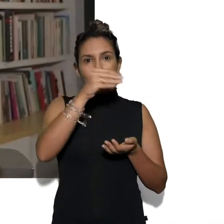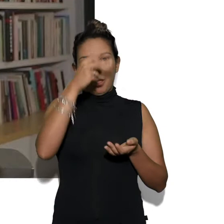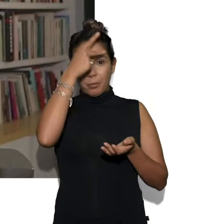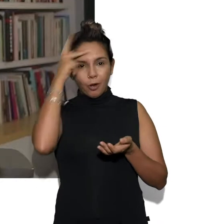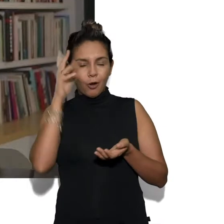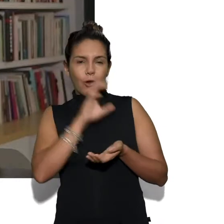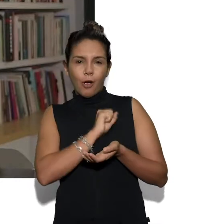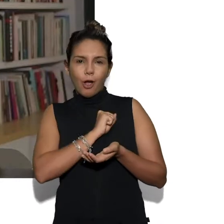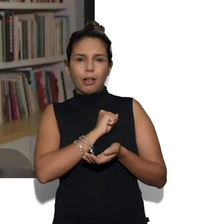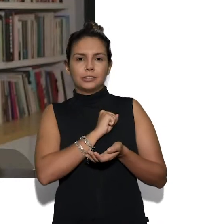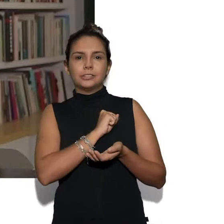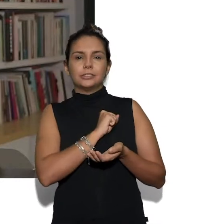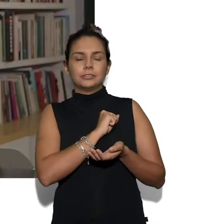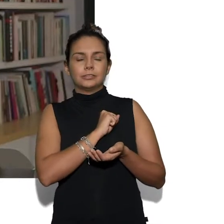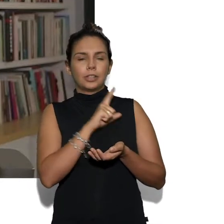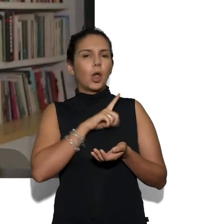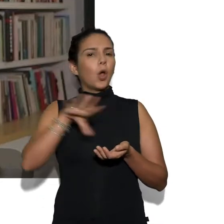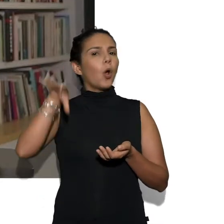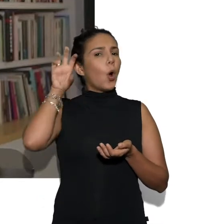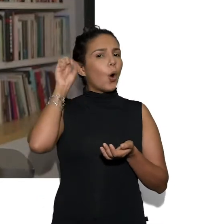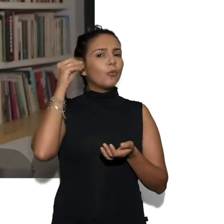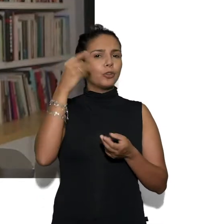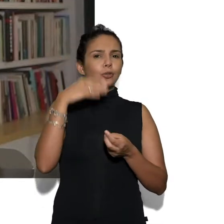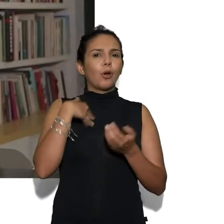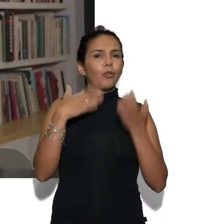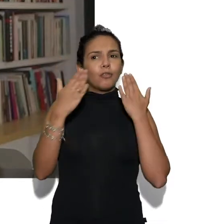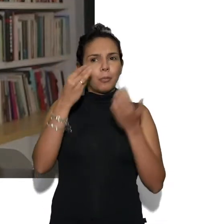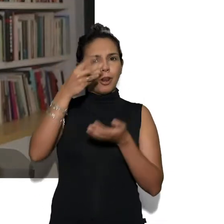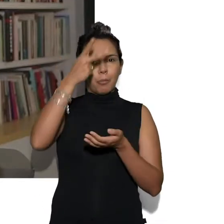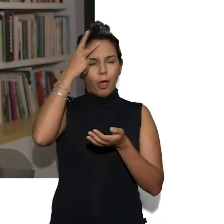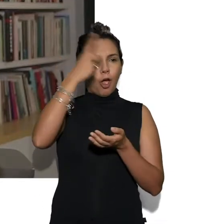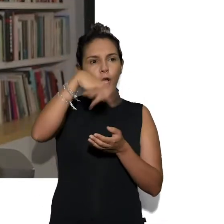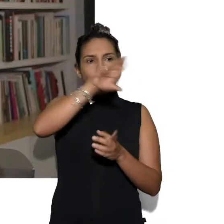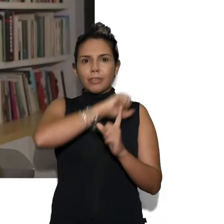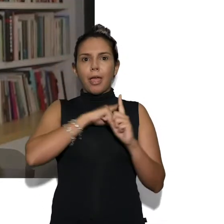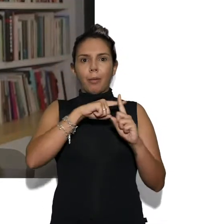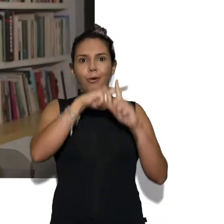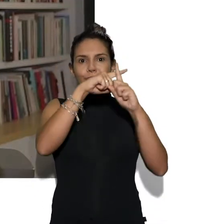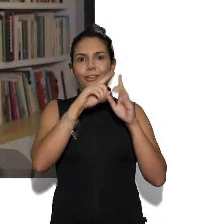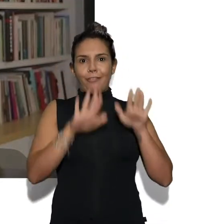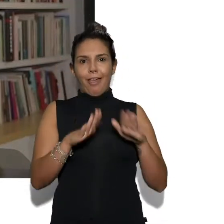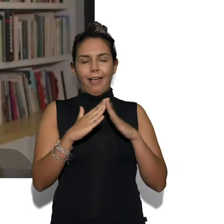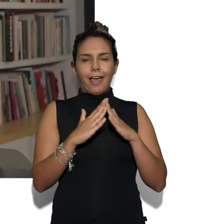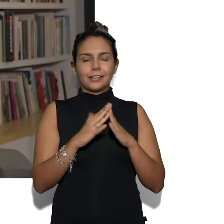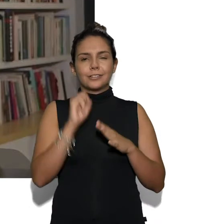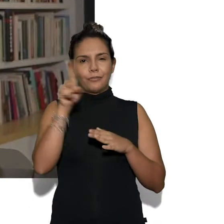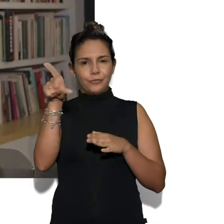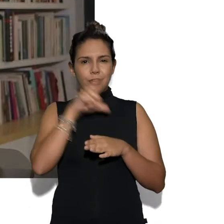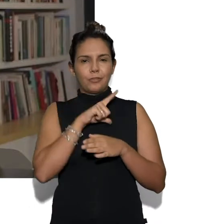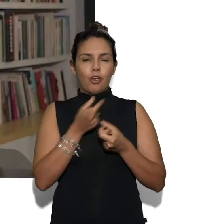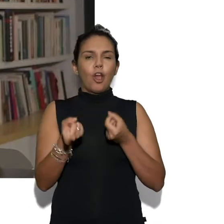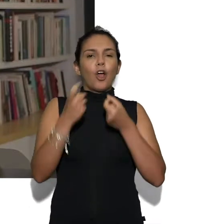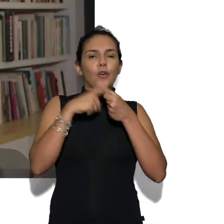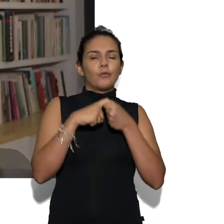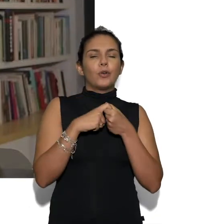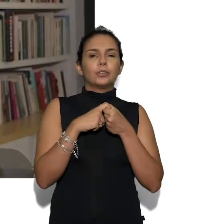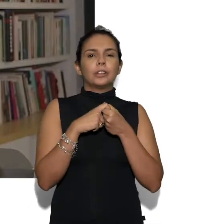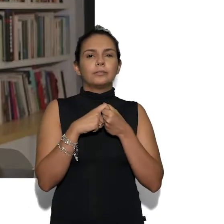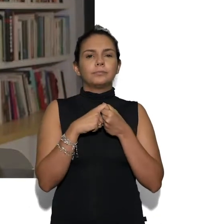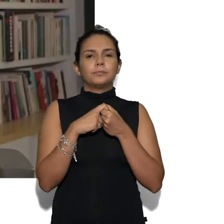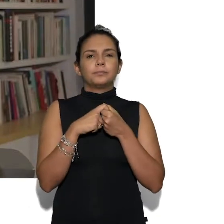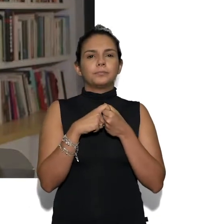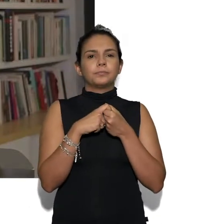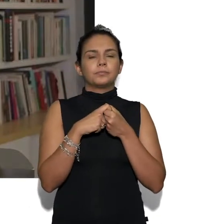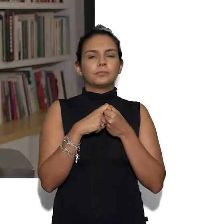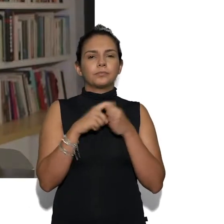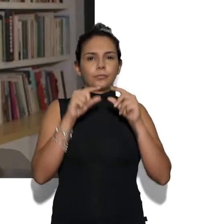gente, eu tenho ouvido muitas coisas positivas. Se você fosse retornar, ou seja,